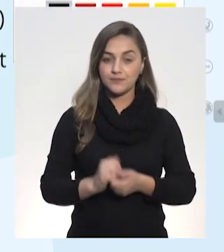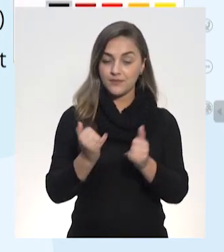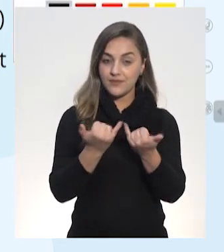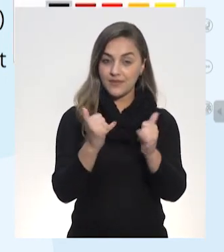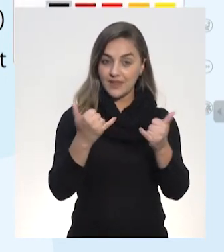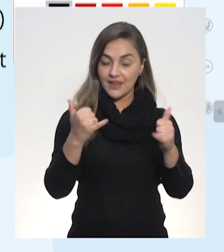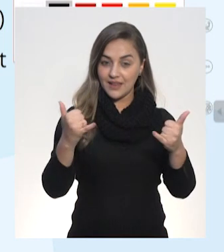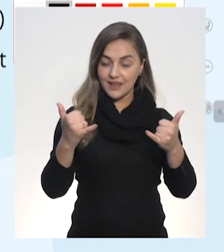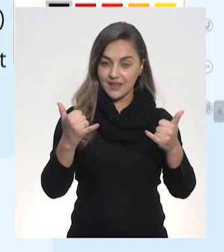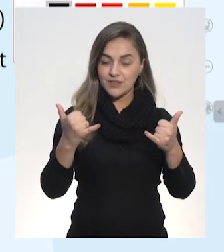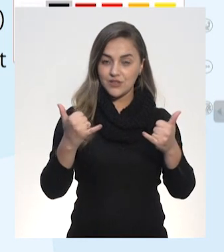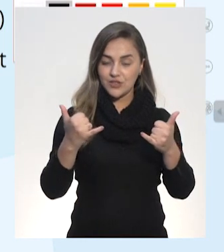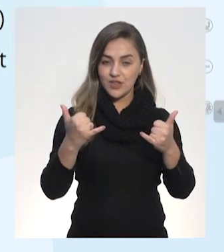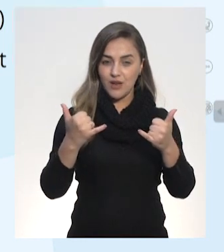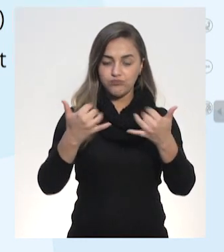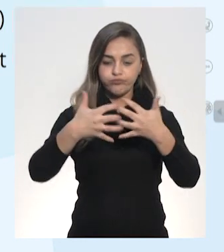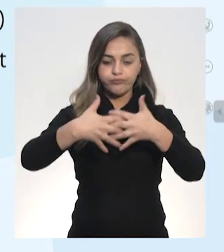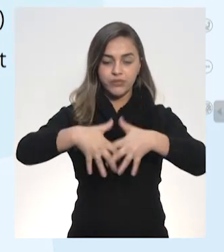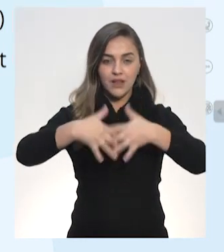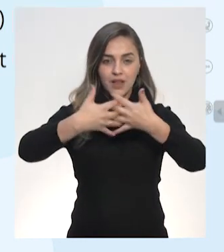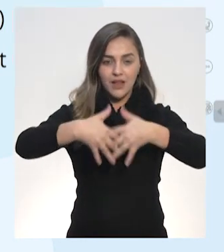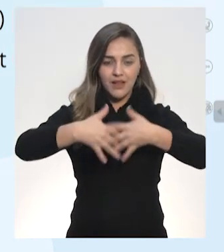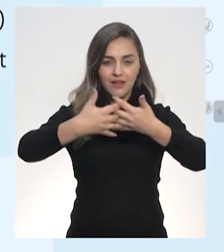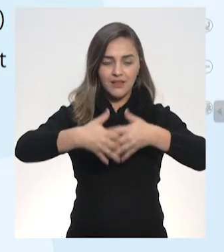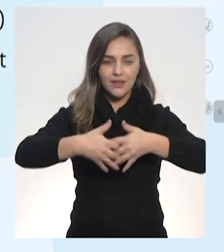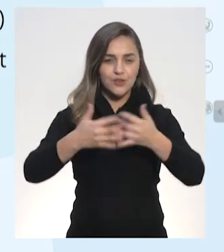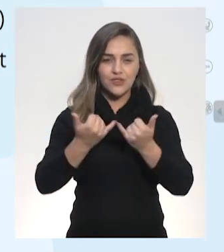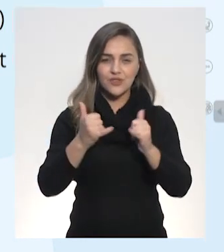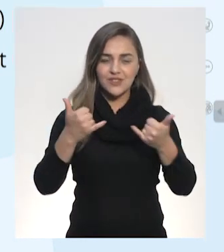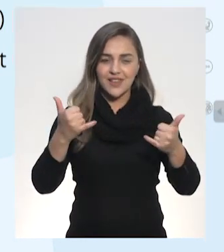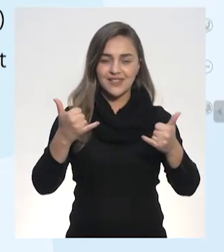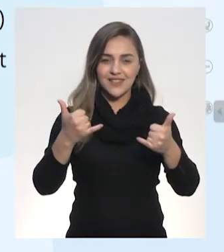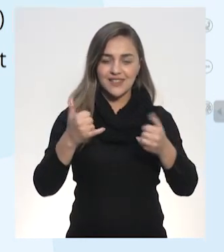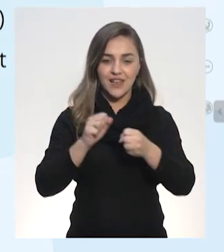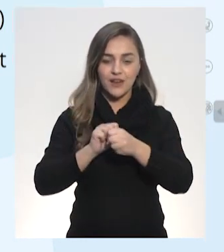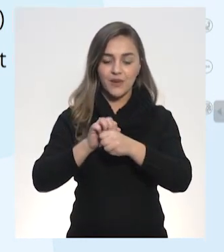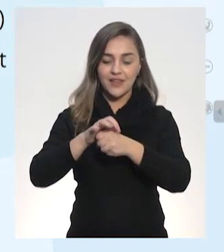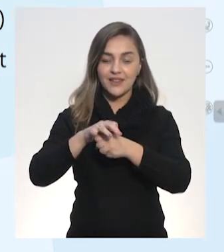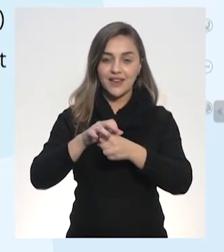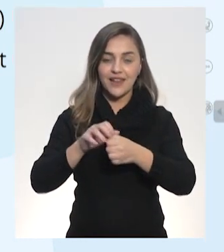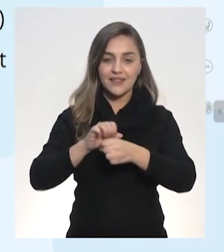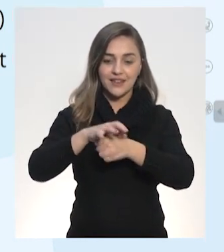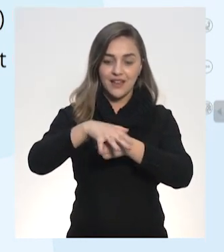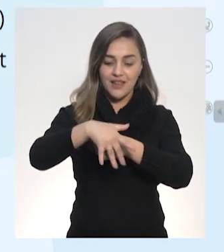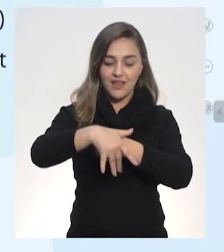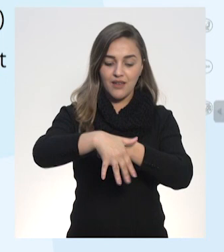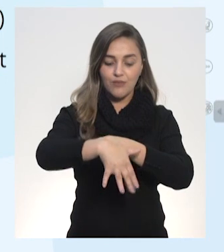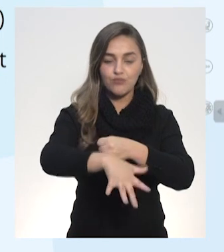energia hidrelétrica é uma fonte de energia renovável. Então, olha de novo, ó. New,